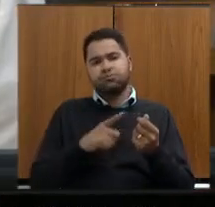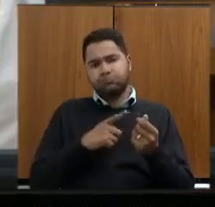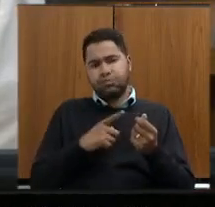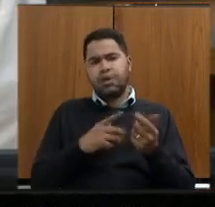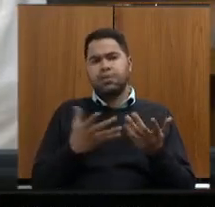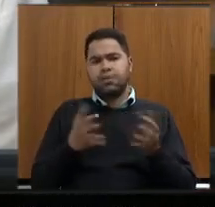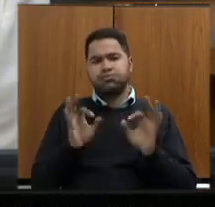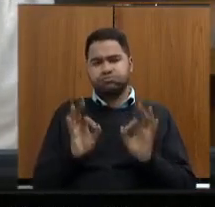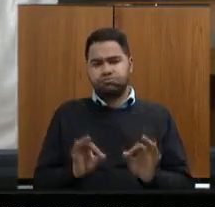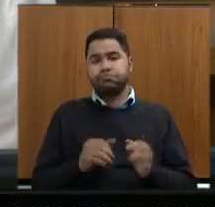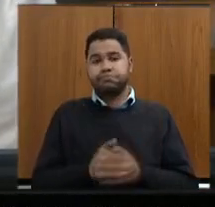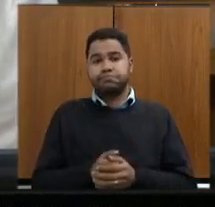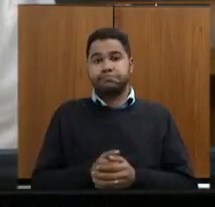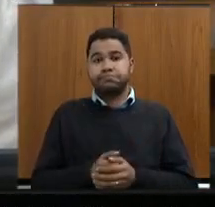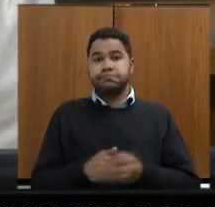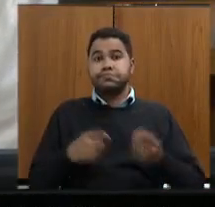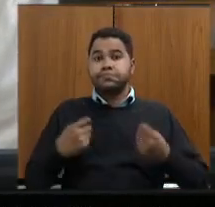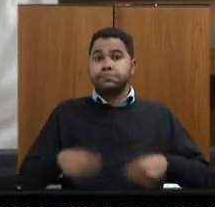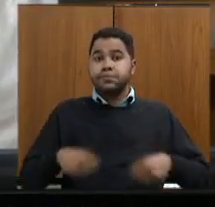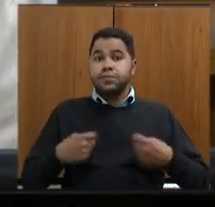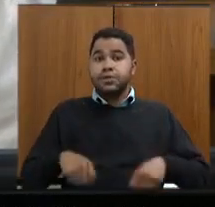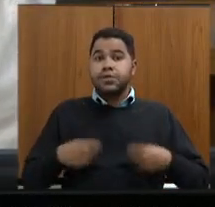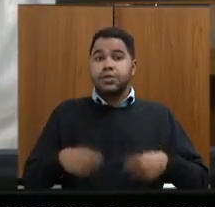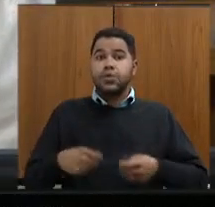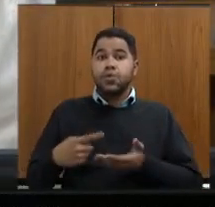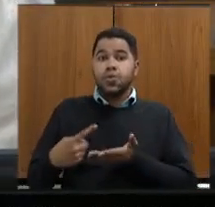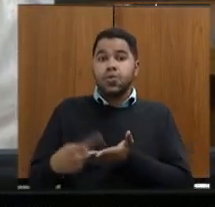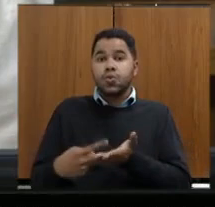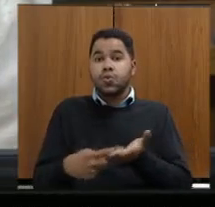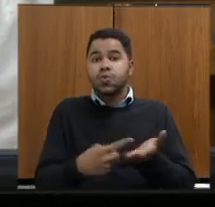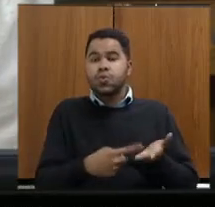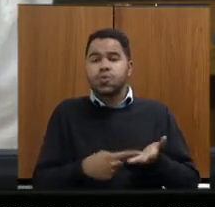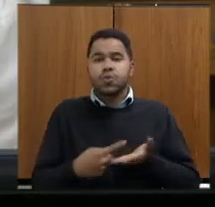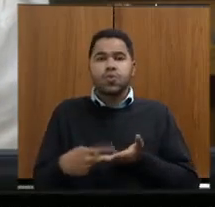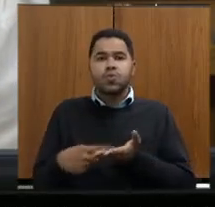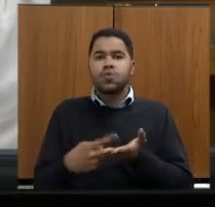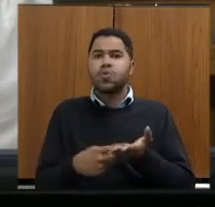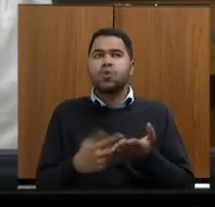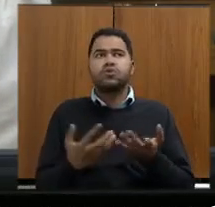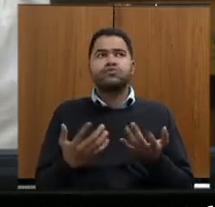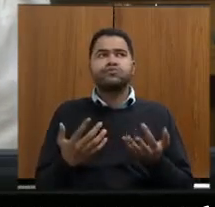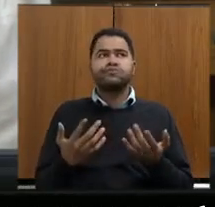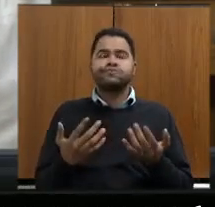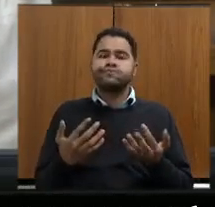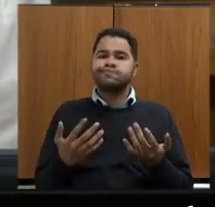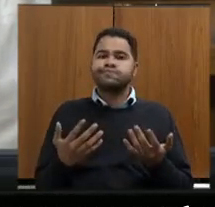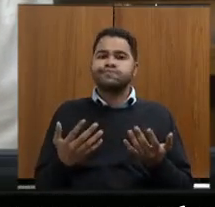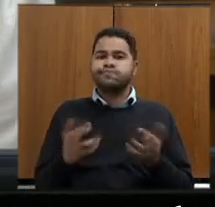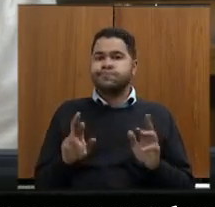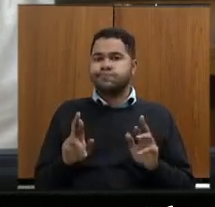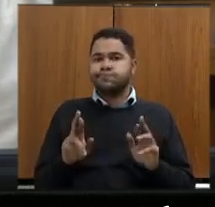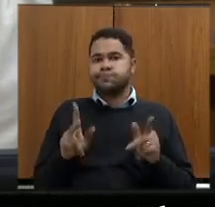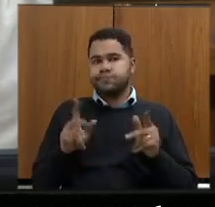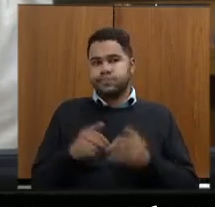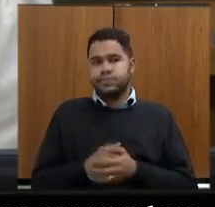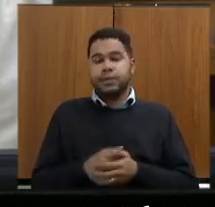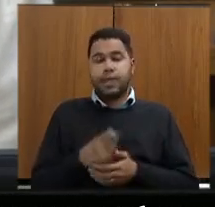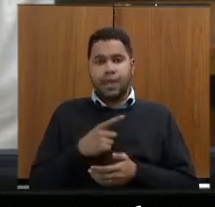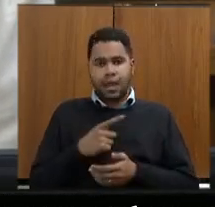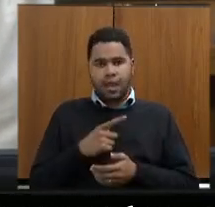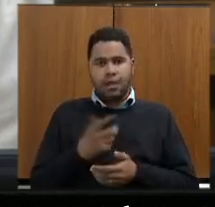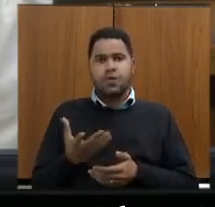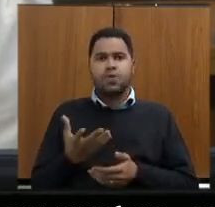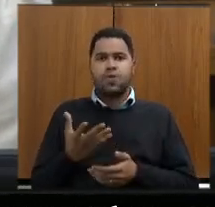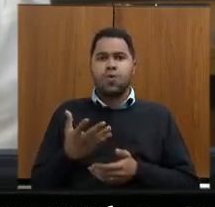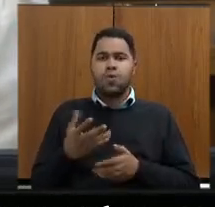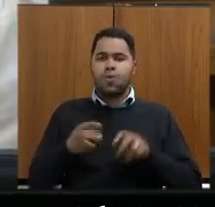obviamente deverá ser um acordo muito substancial a gente tem uma mesa de negociação